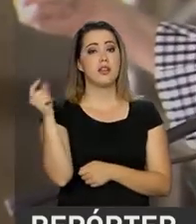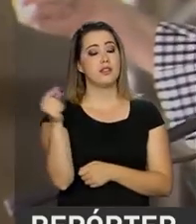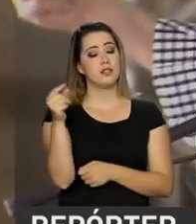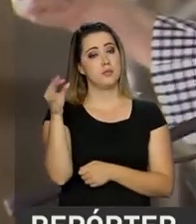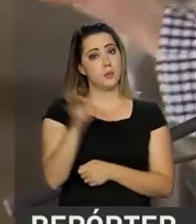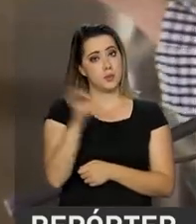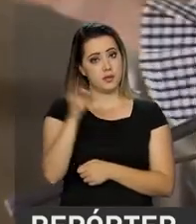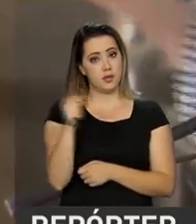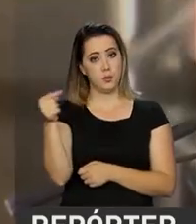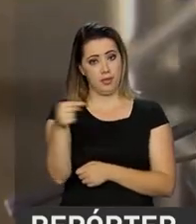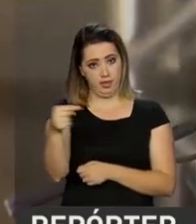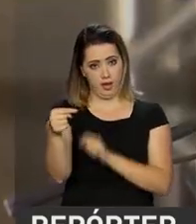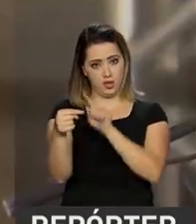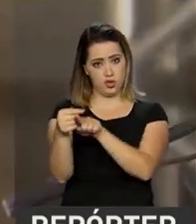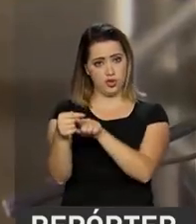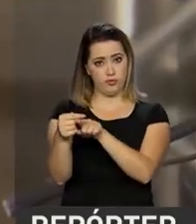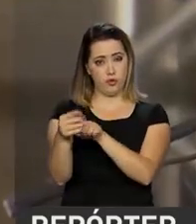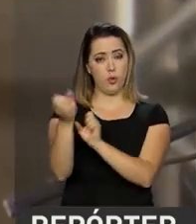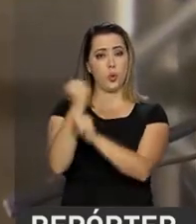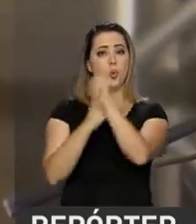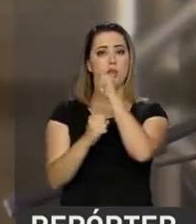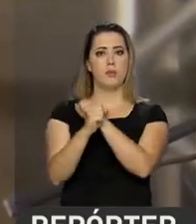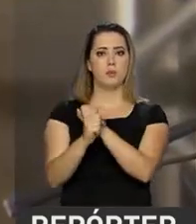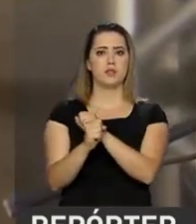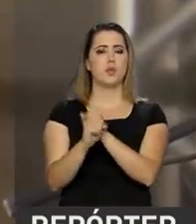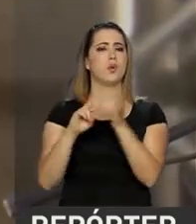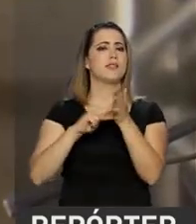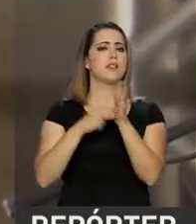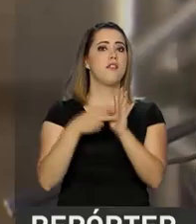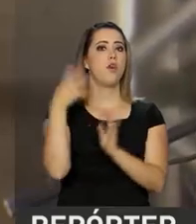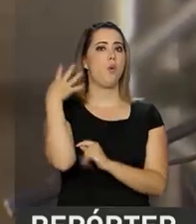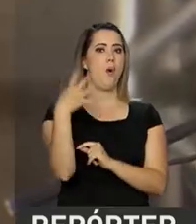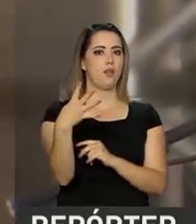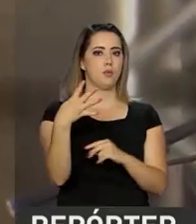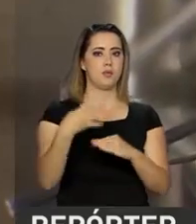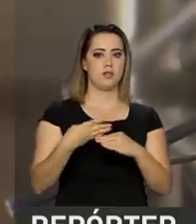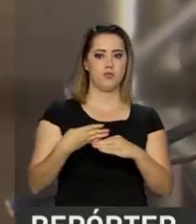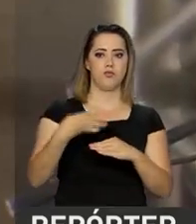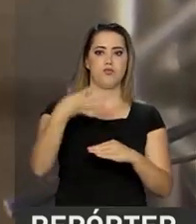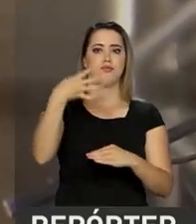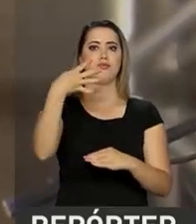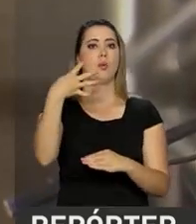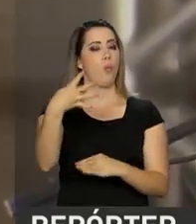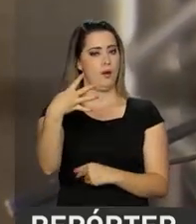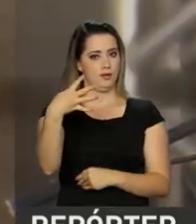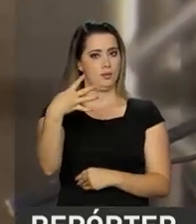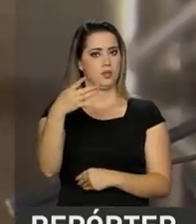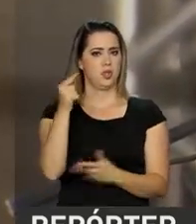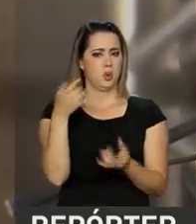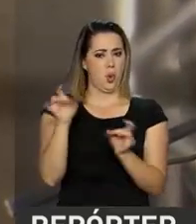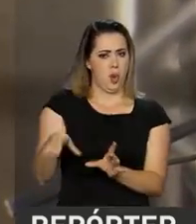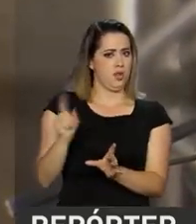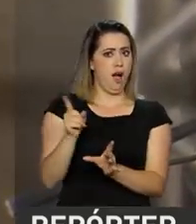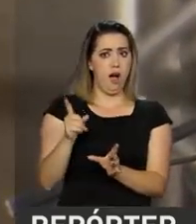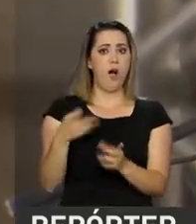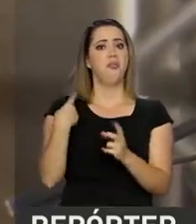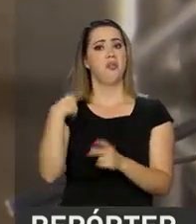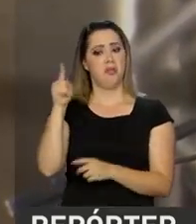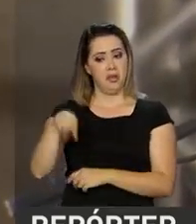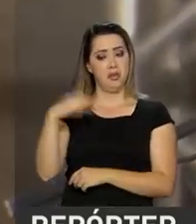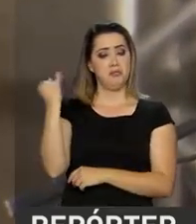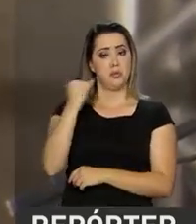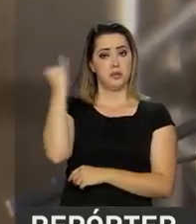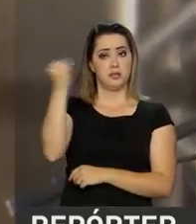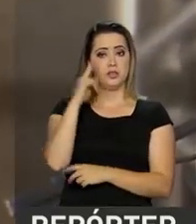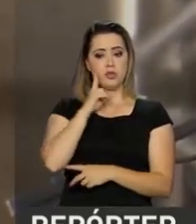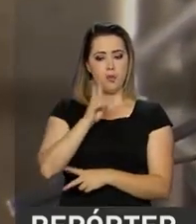ano passado Então você soma trê com 1 São 4% não é uma coisa Ah desprezável não é quando eu vejo viu